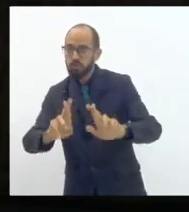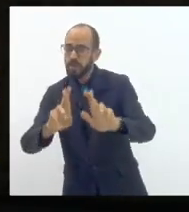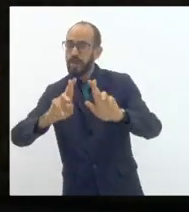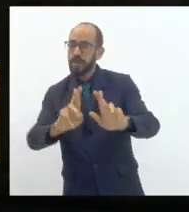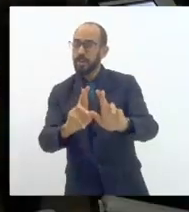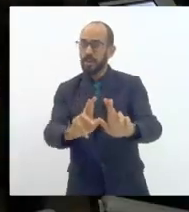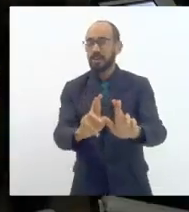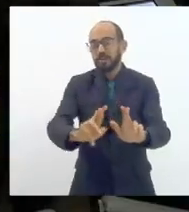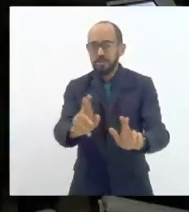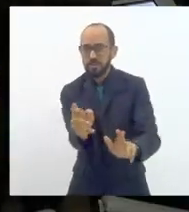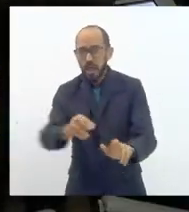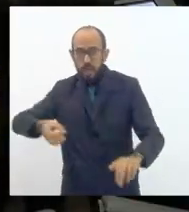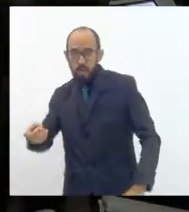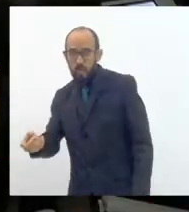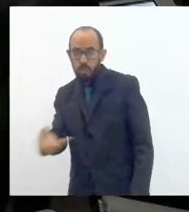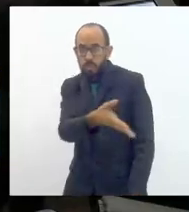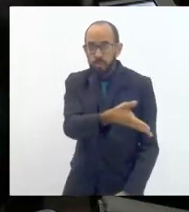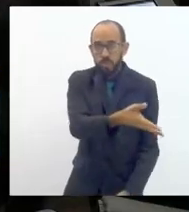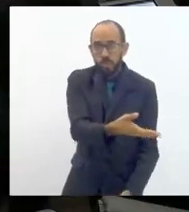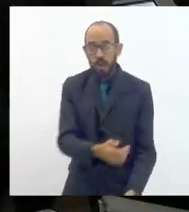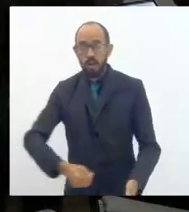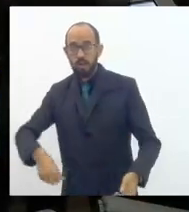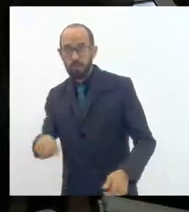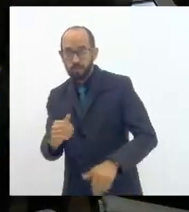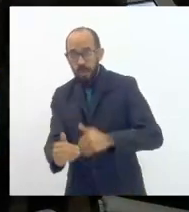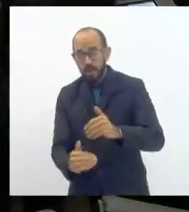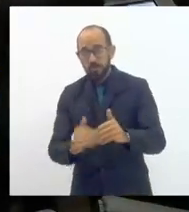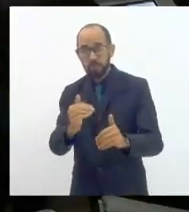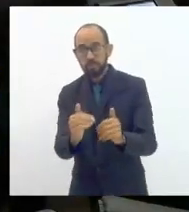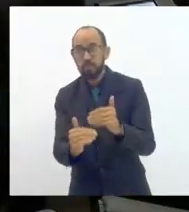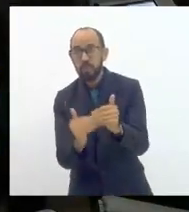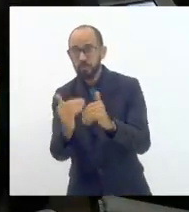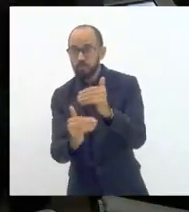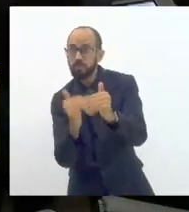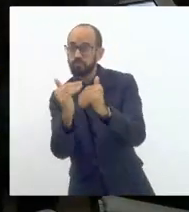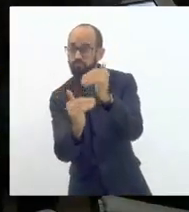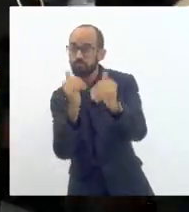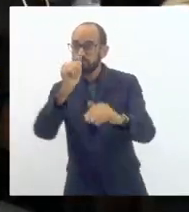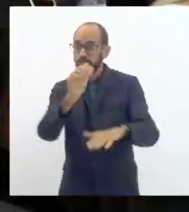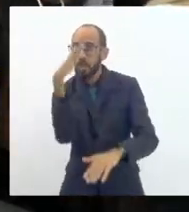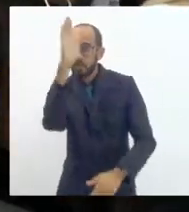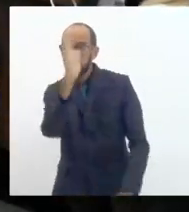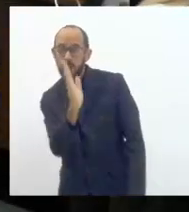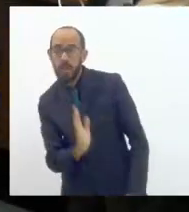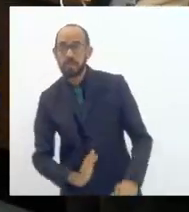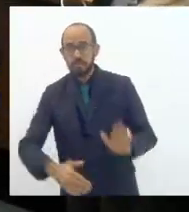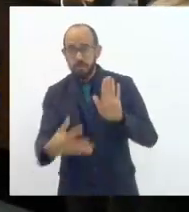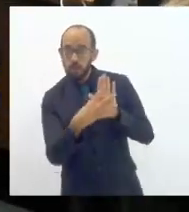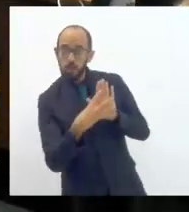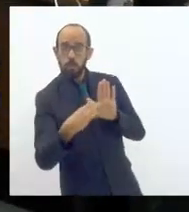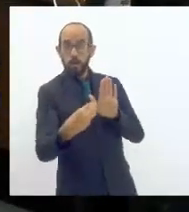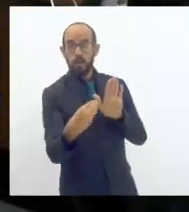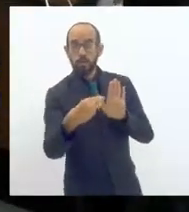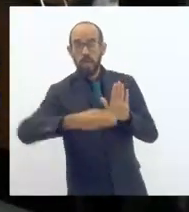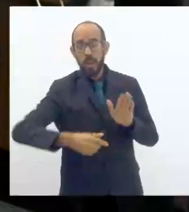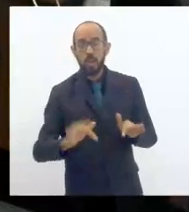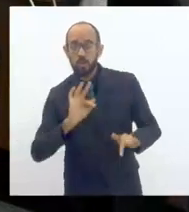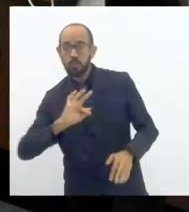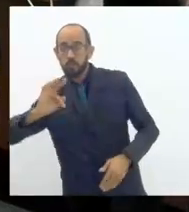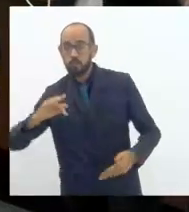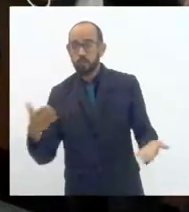Esperança que renova, exemplo para o Brasil. O futuro